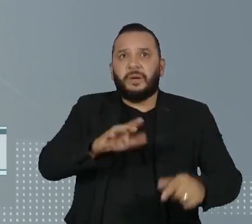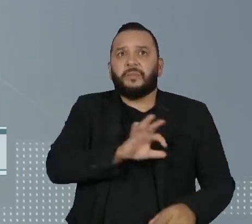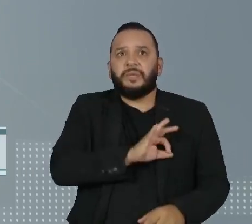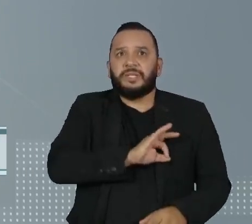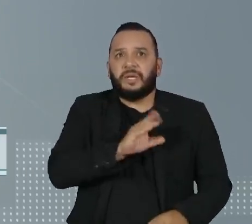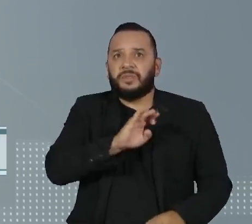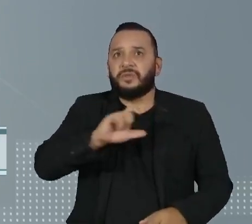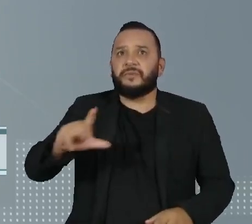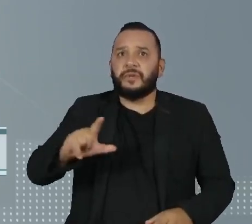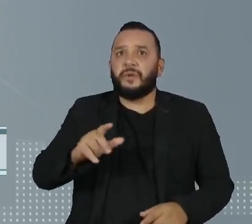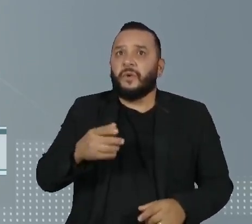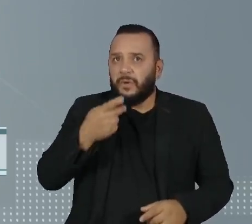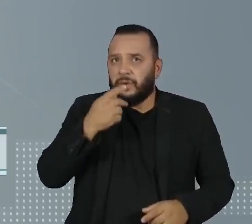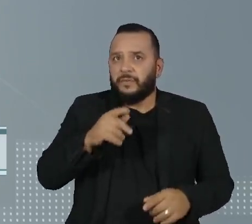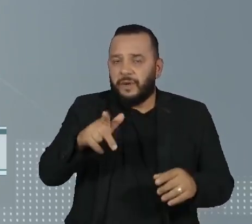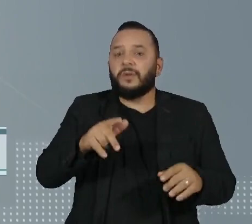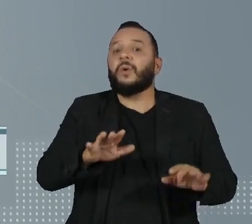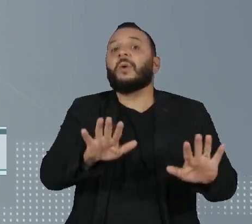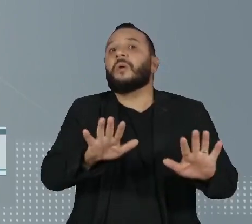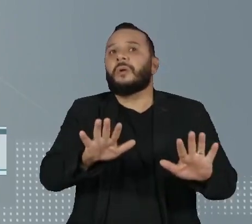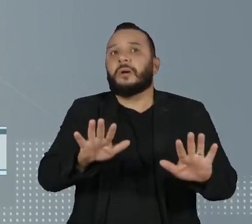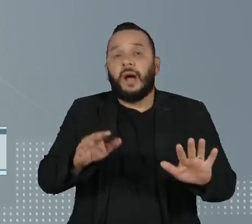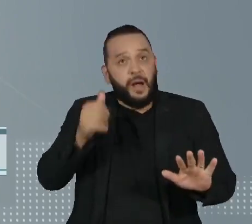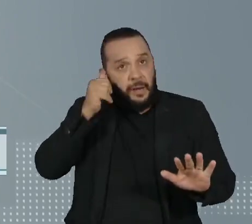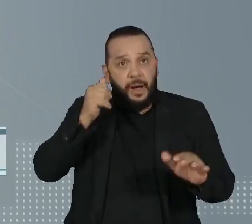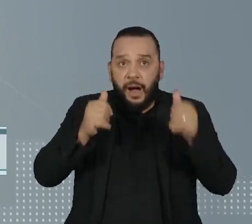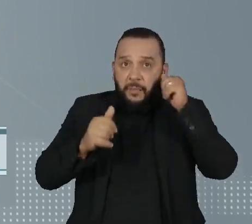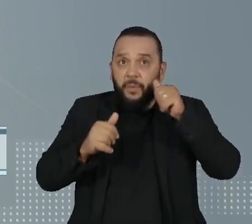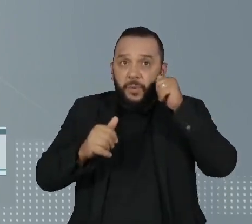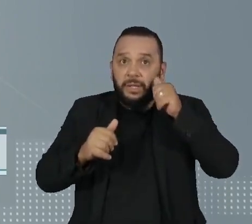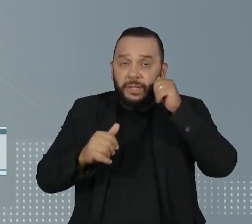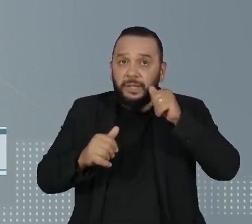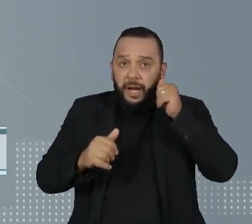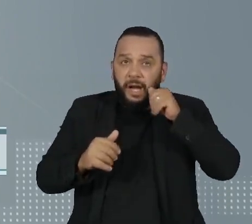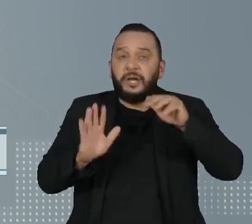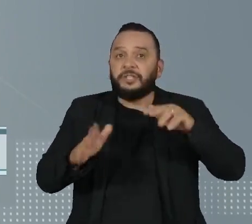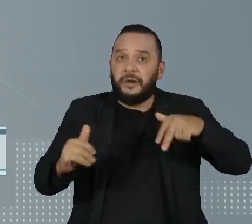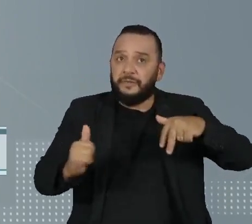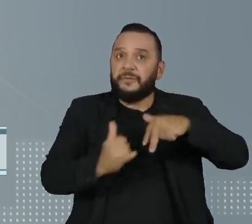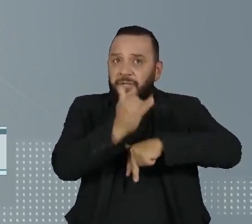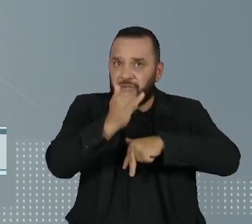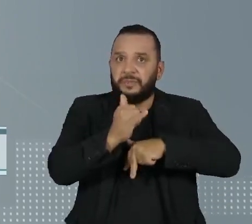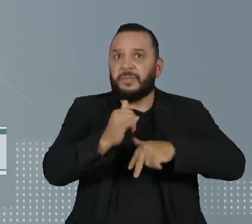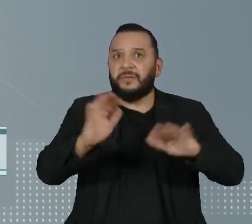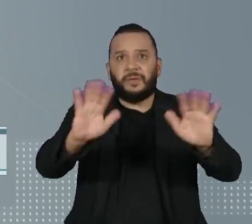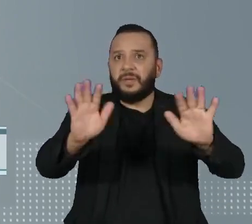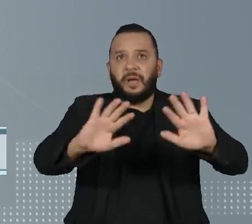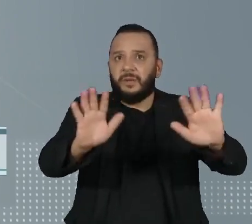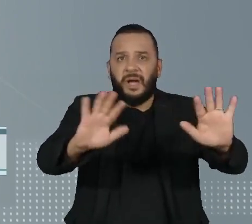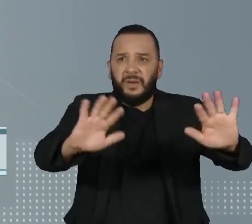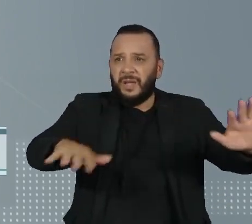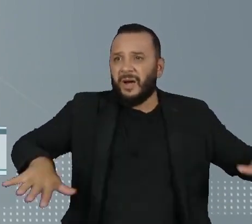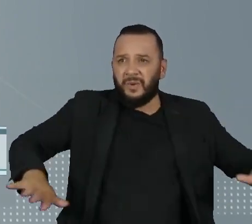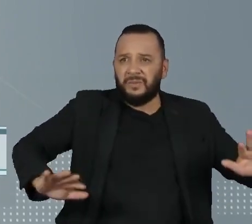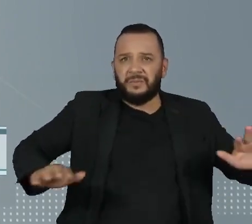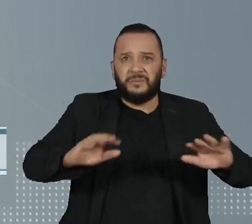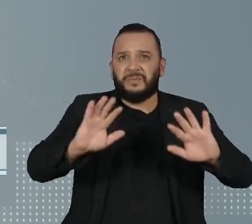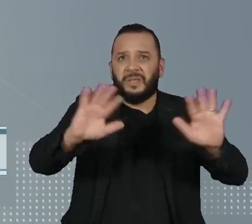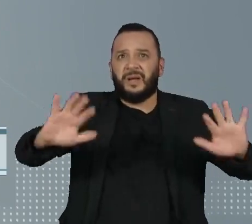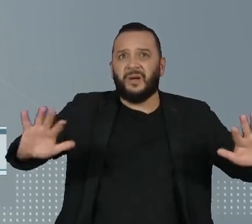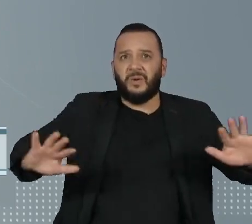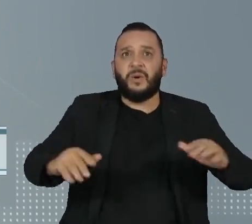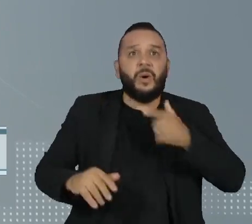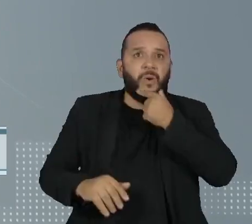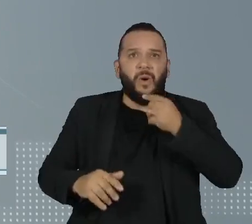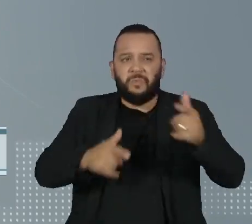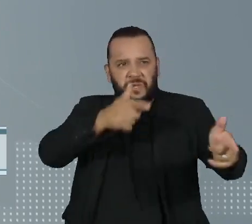civil, ameaça o rapaz com uma pistola. A mulher dele, que teria sido a vítima da tentativa de roubo, se coloca na frente do jovem enquanto o